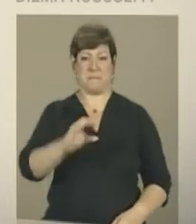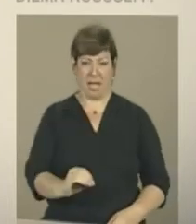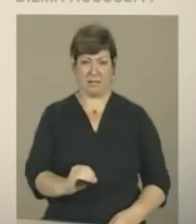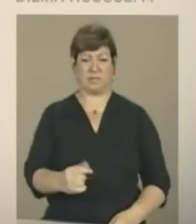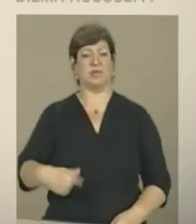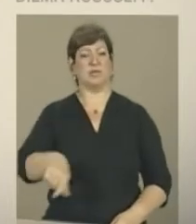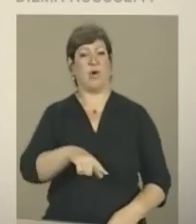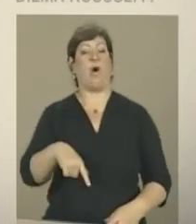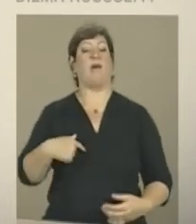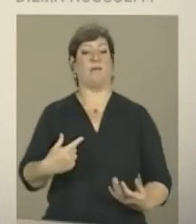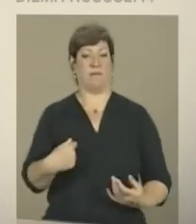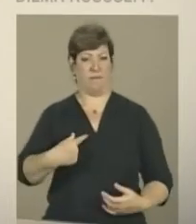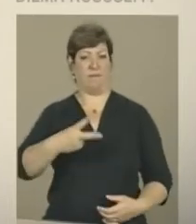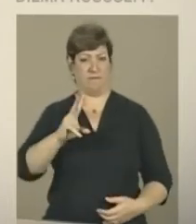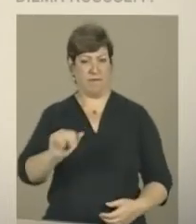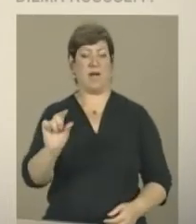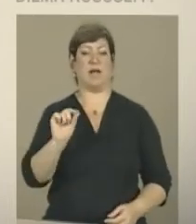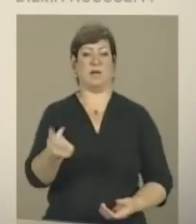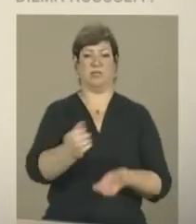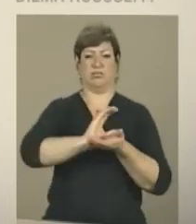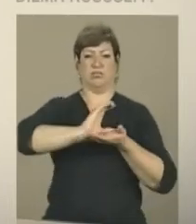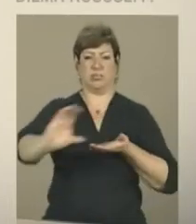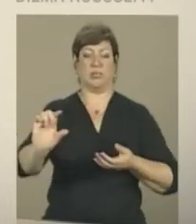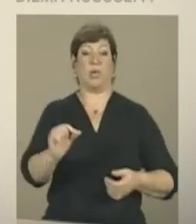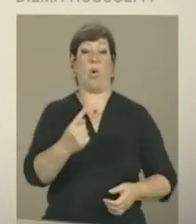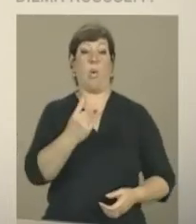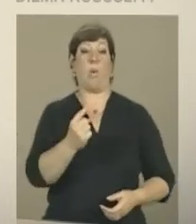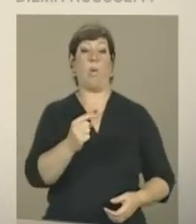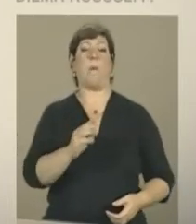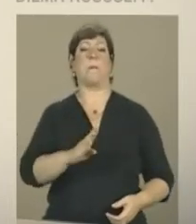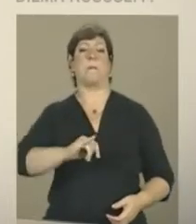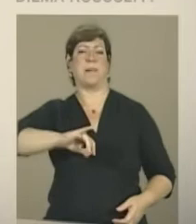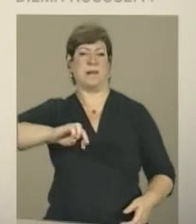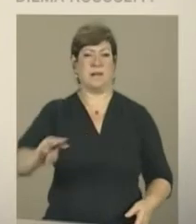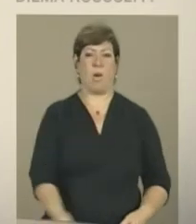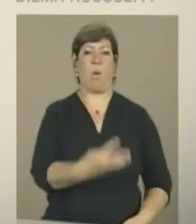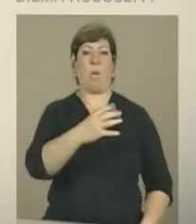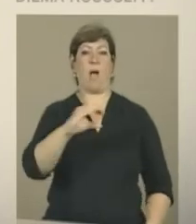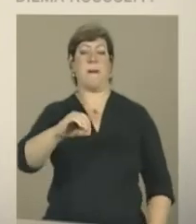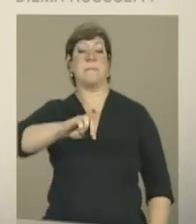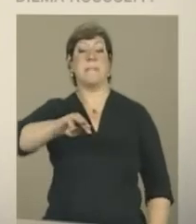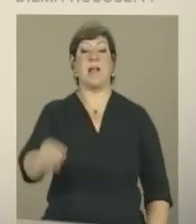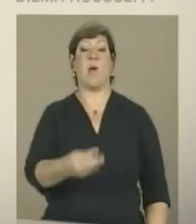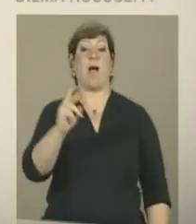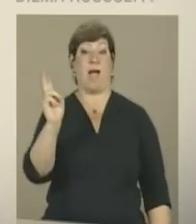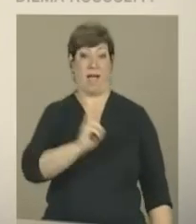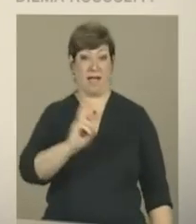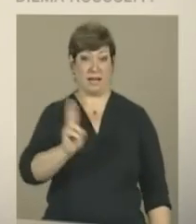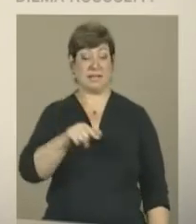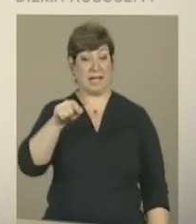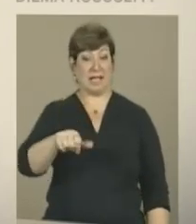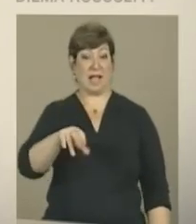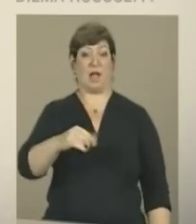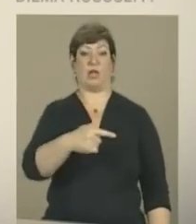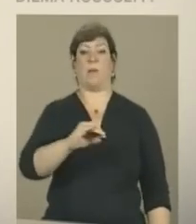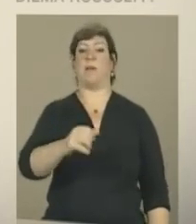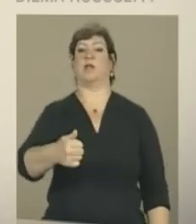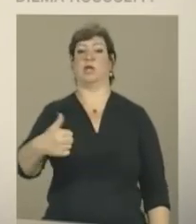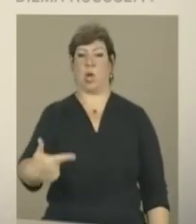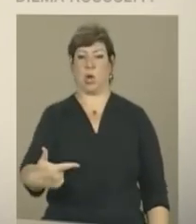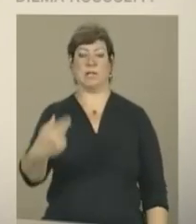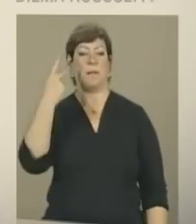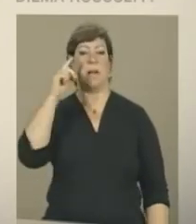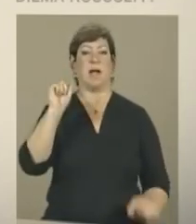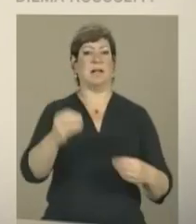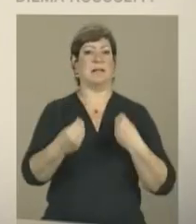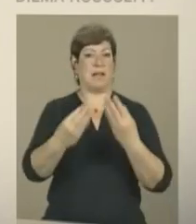vamos investir para você ter uma ideia Luciano 1 milhão e quatrocentos milhões de reais neste ano de 2012